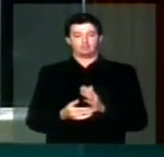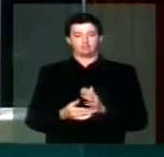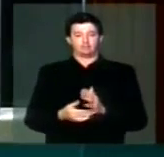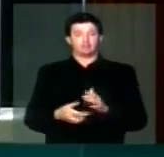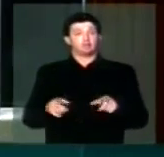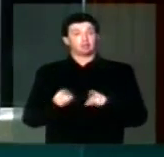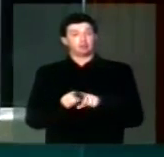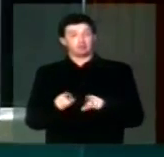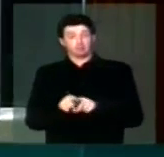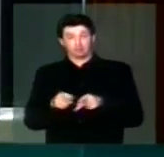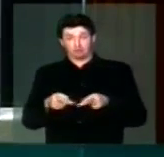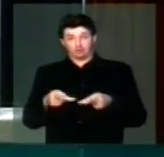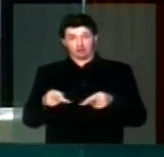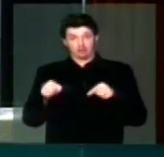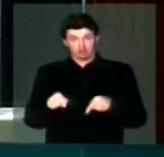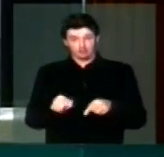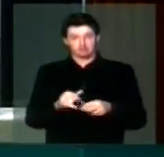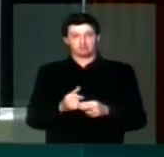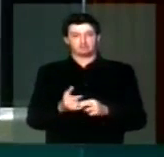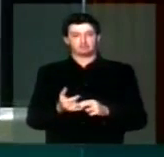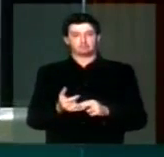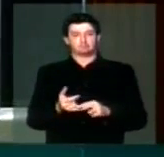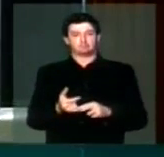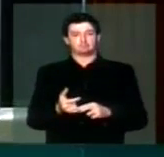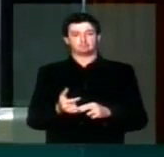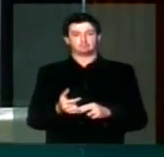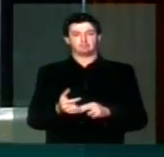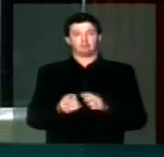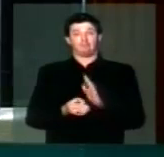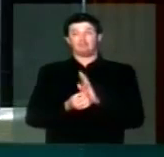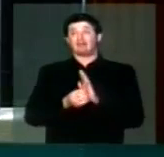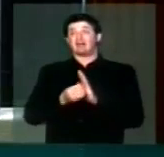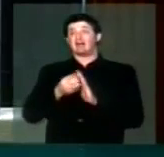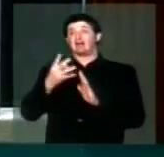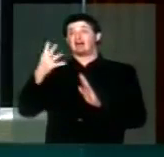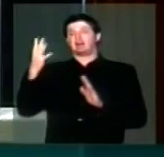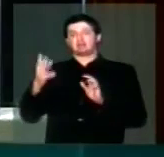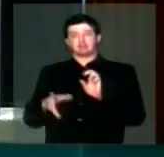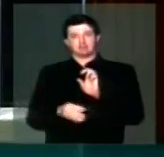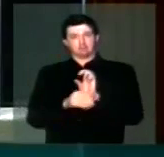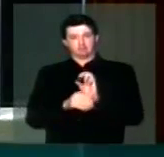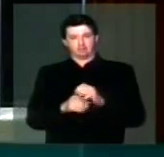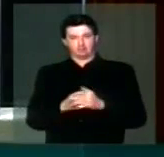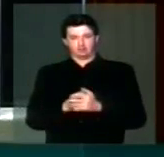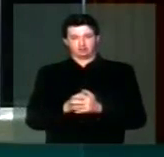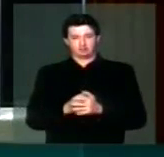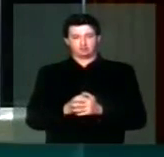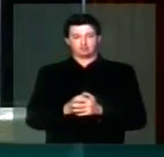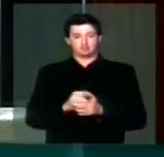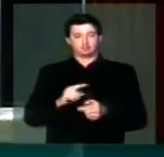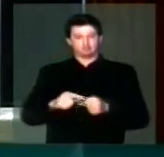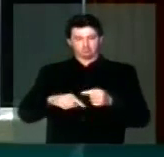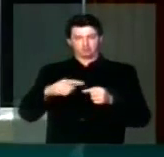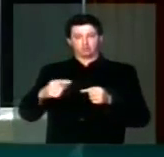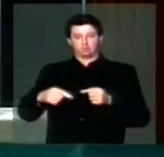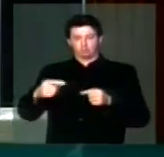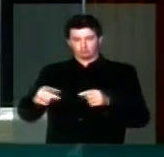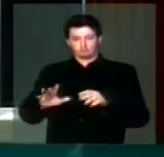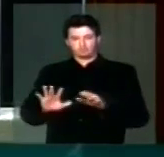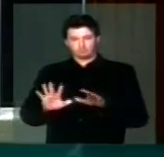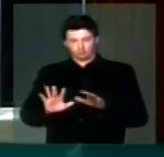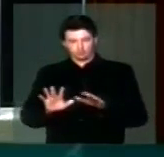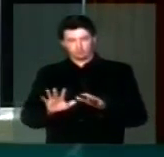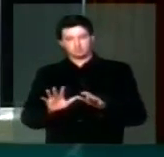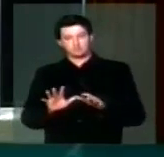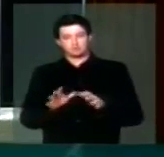também a este projeto inúmeras emendas apresentadas que nós vamos, na sequência,